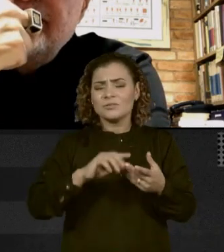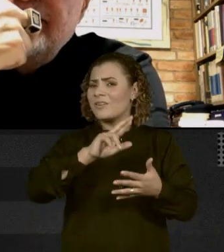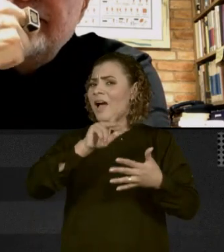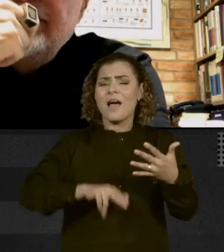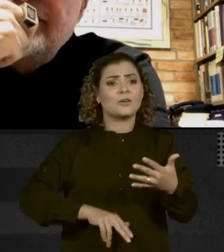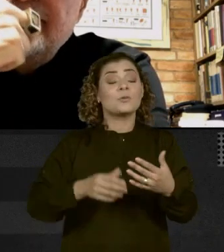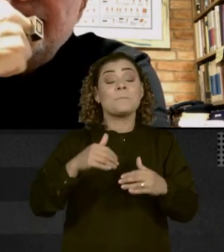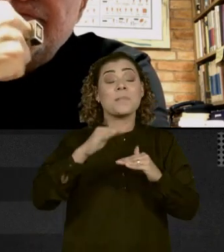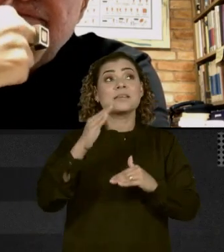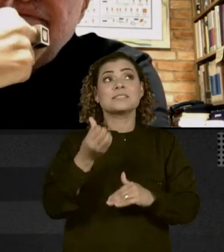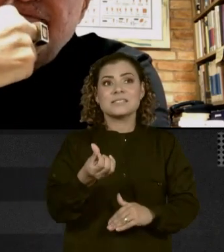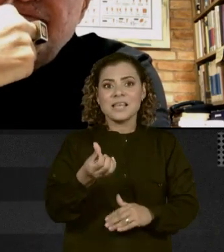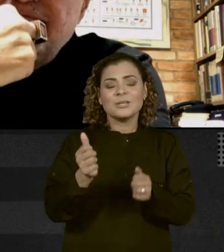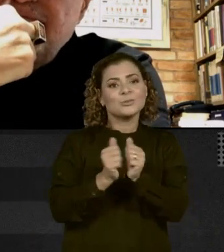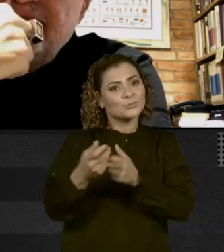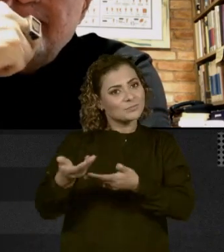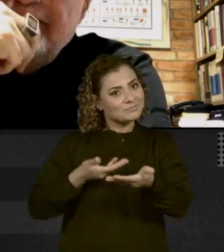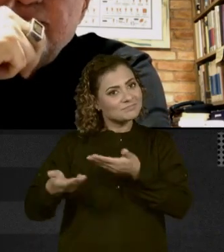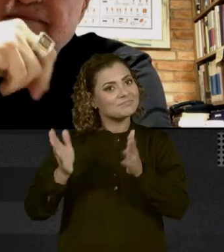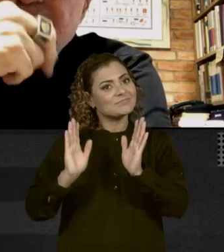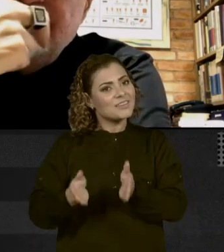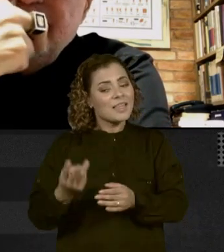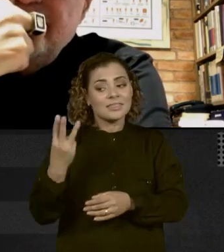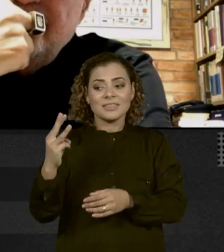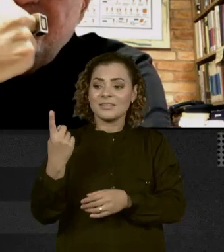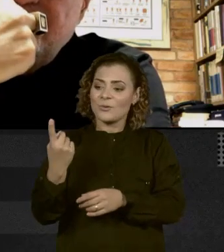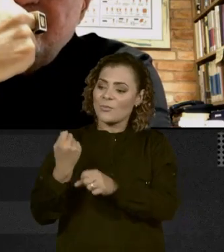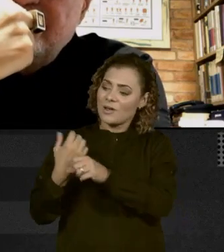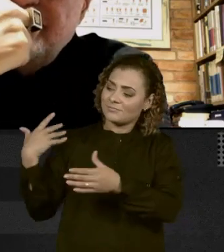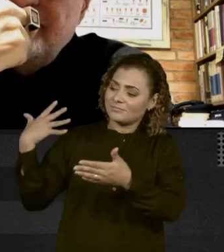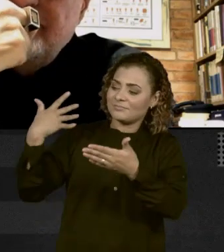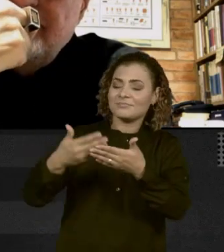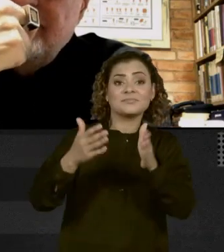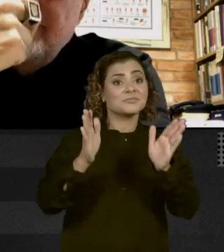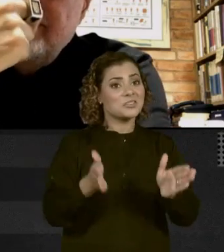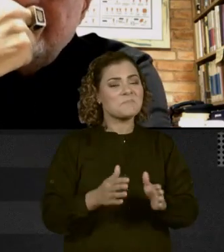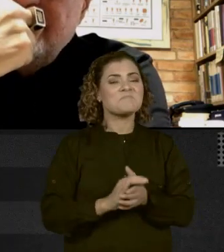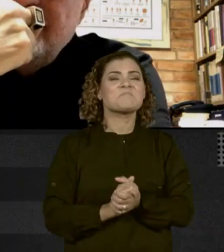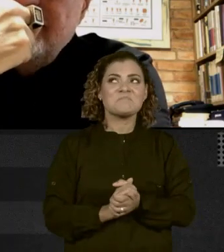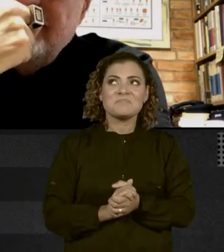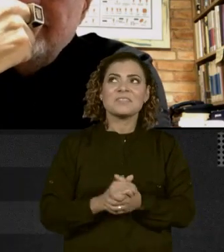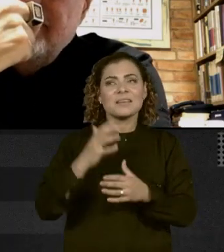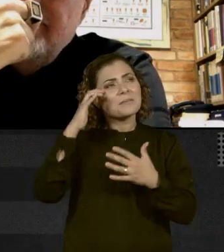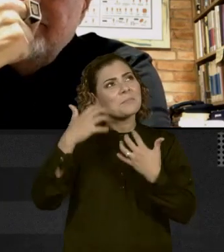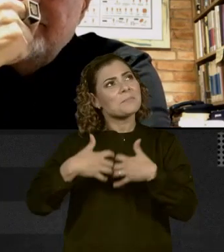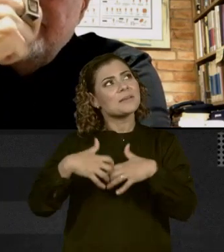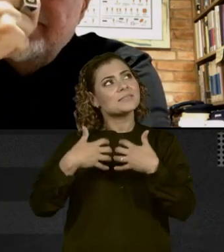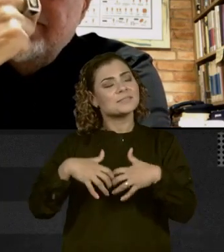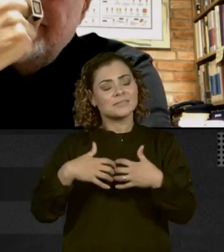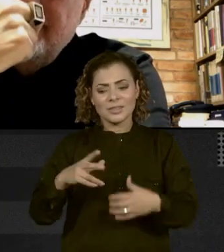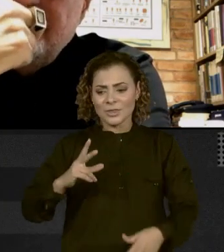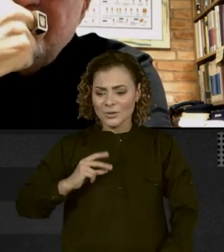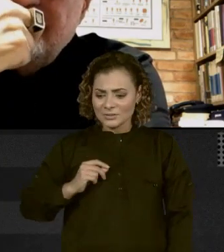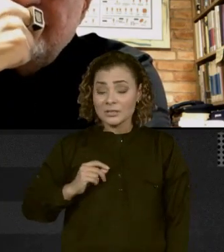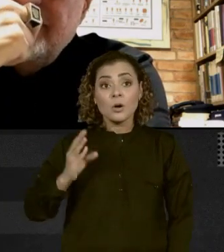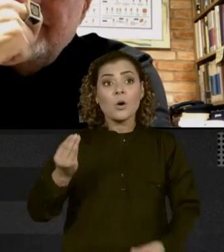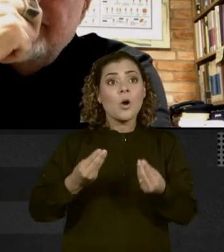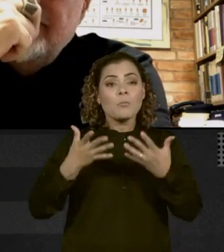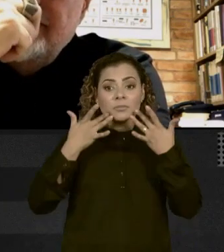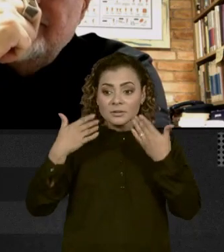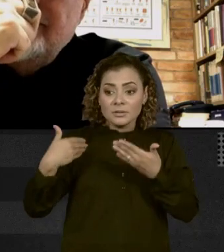Depois Macbeth também, um texto difícil, a história do soldado, Oliana, vida privada, tribos.